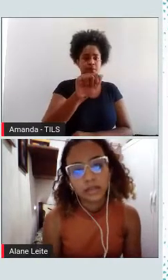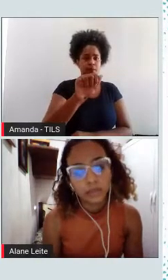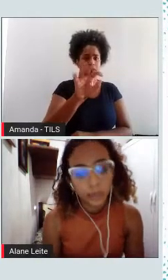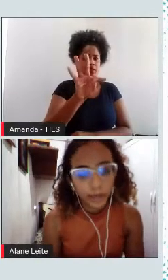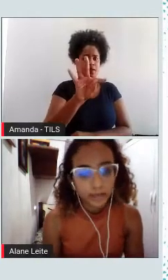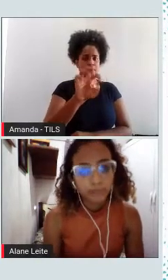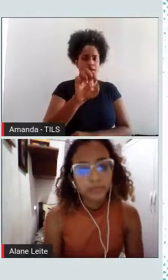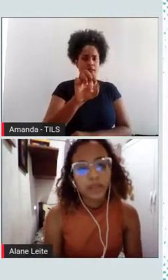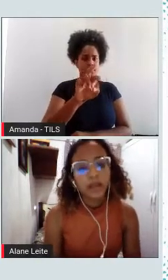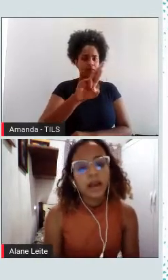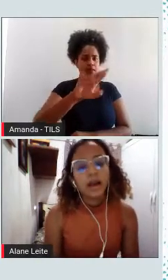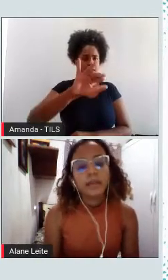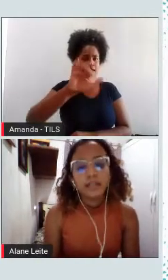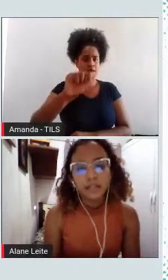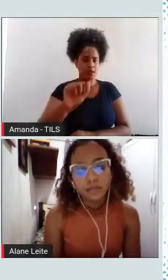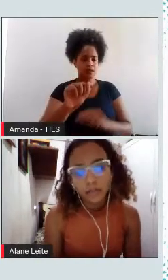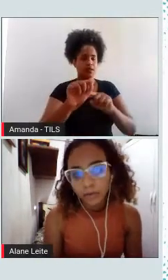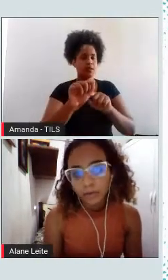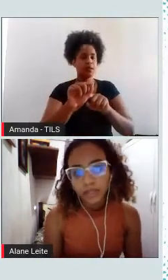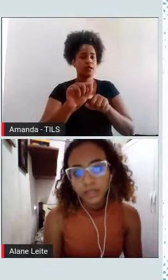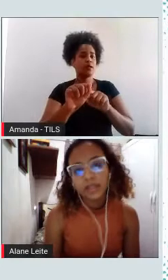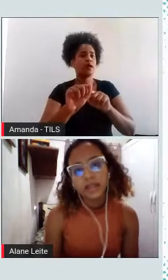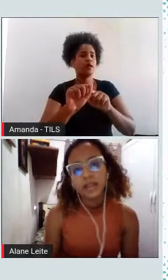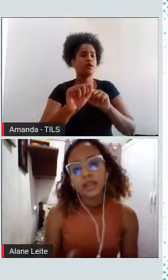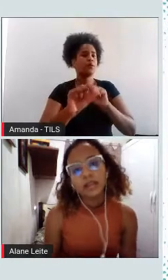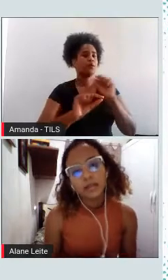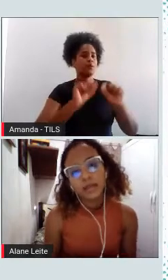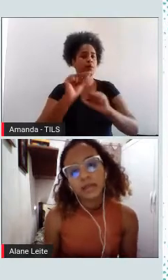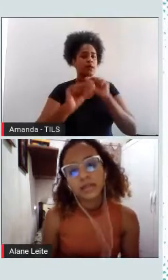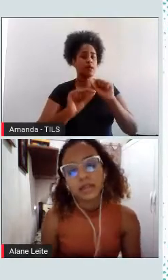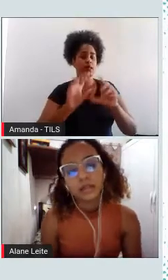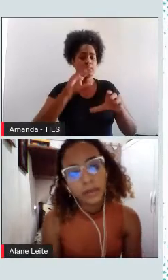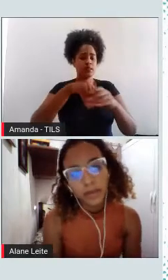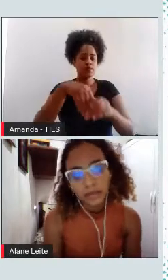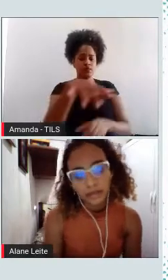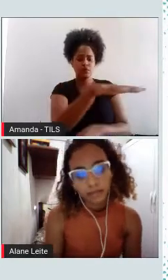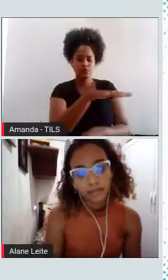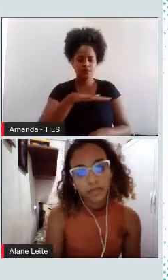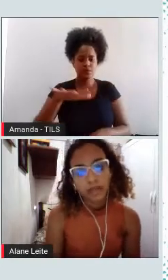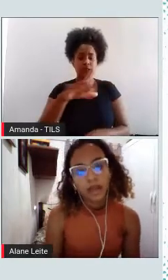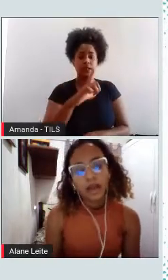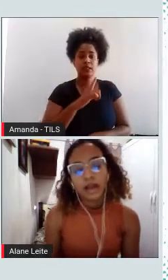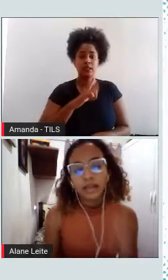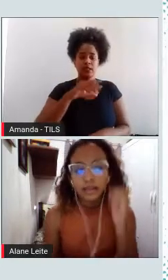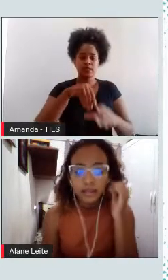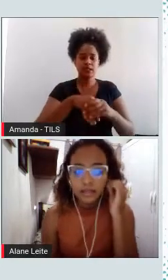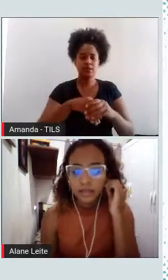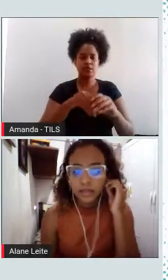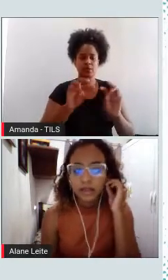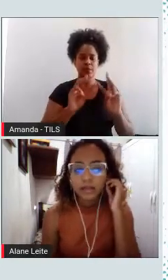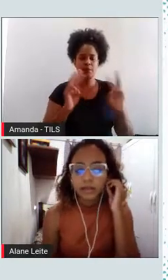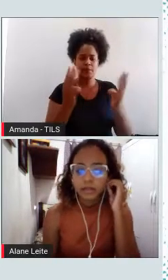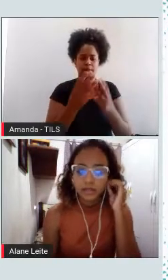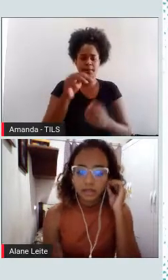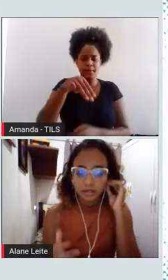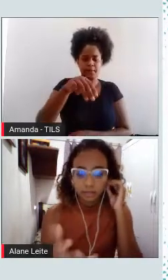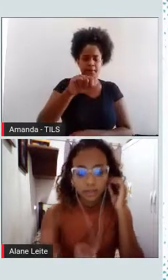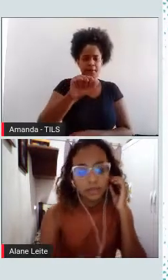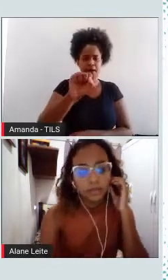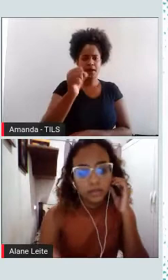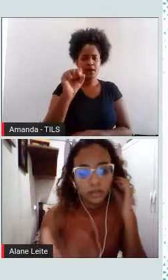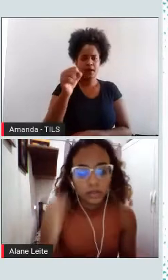um lugar no espaço, apresenta um volume e também apresenta uma massa. Além disso, a matéria ela pode